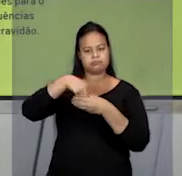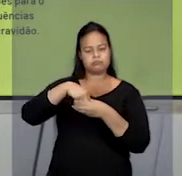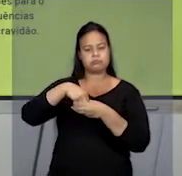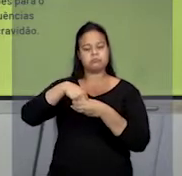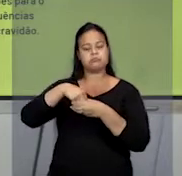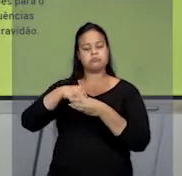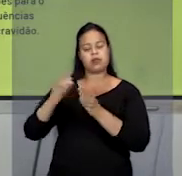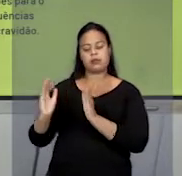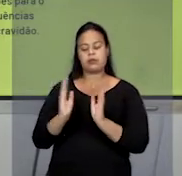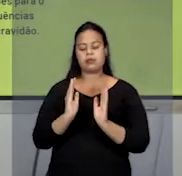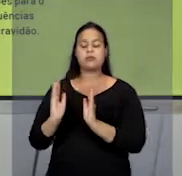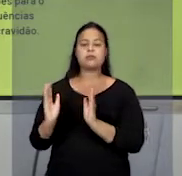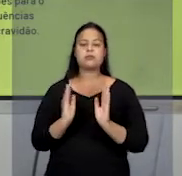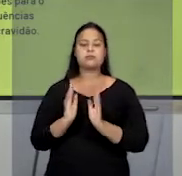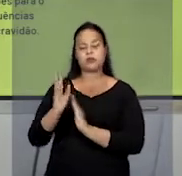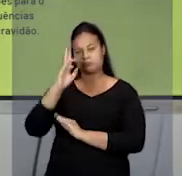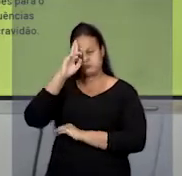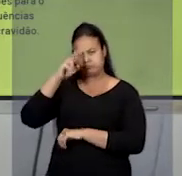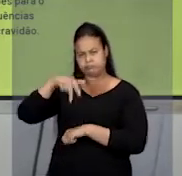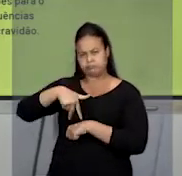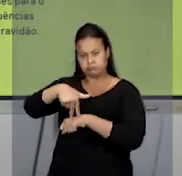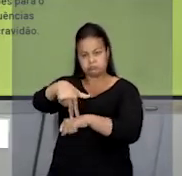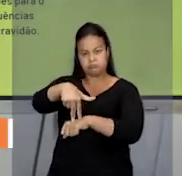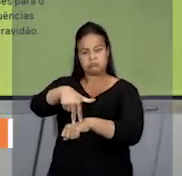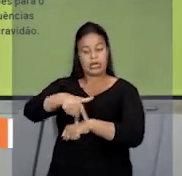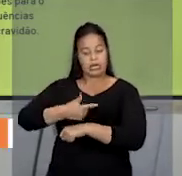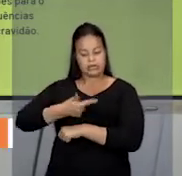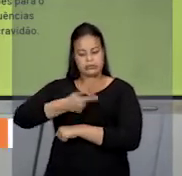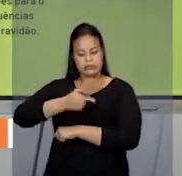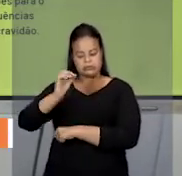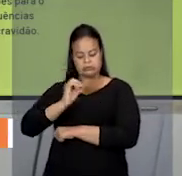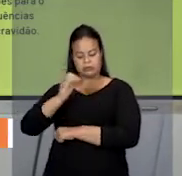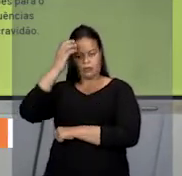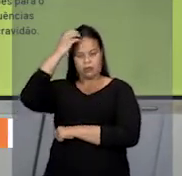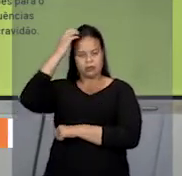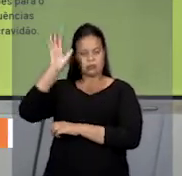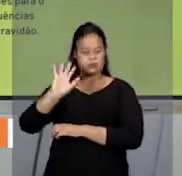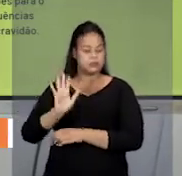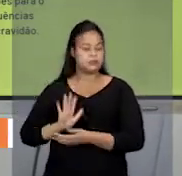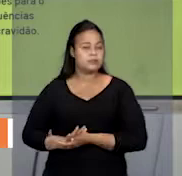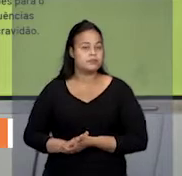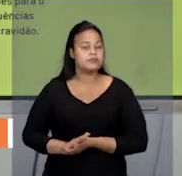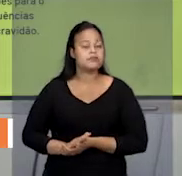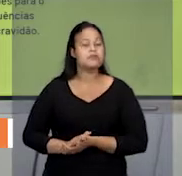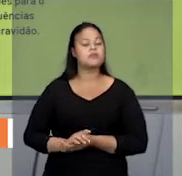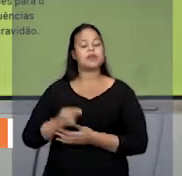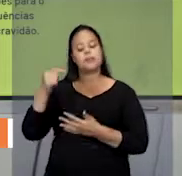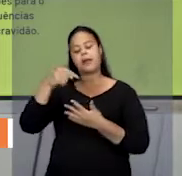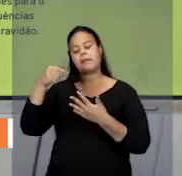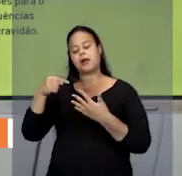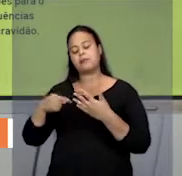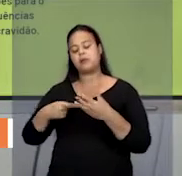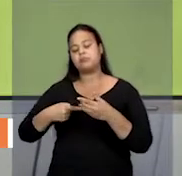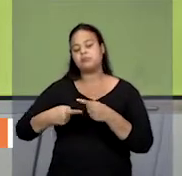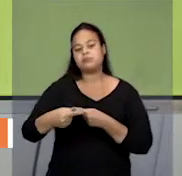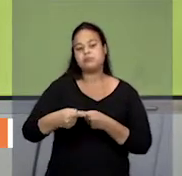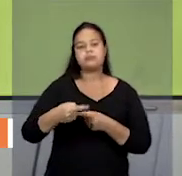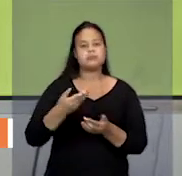período regencial. Lembrando, nós não vamos trabalhar com o segundo reinado. Isso vai ser matéria para a nossa próxima